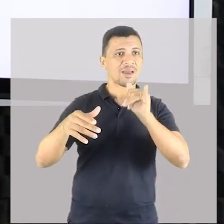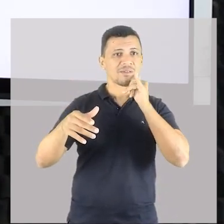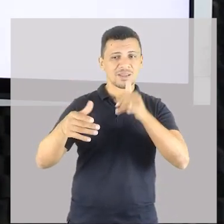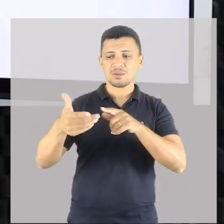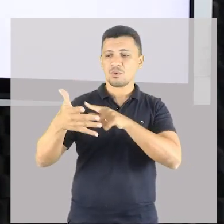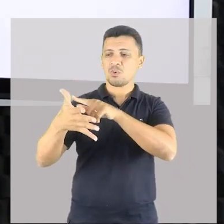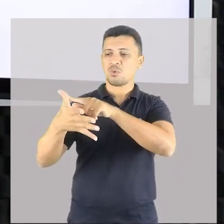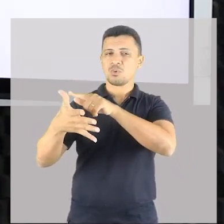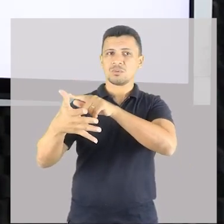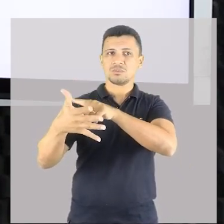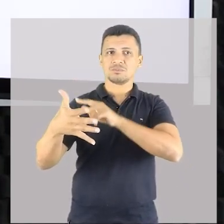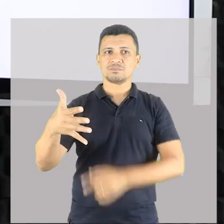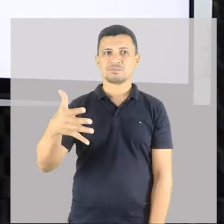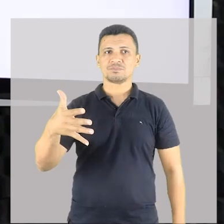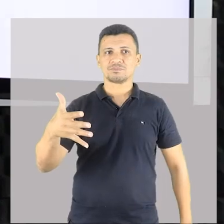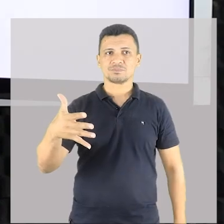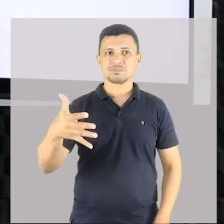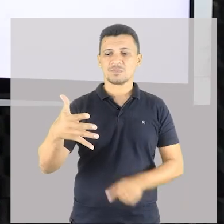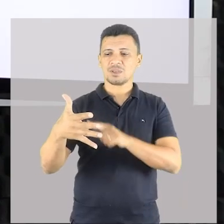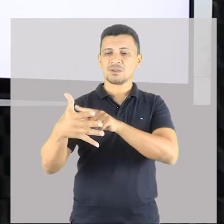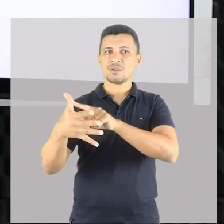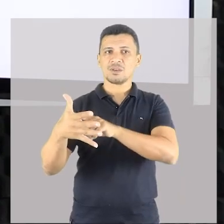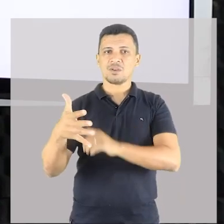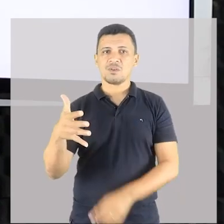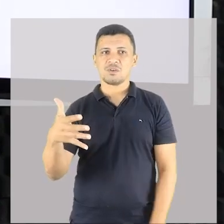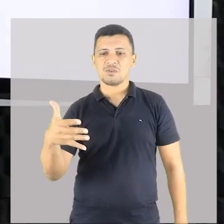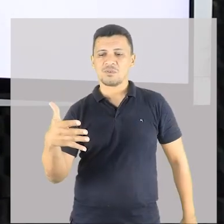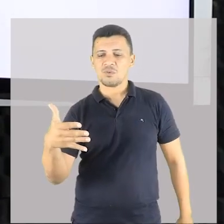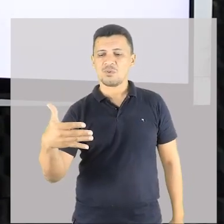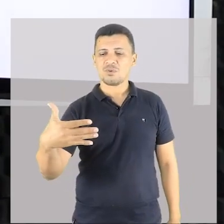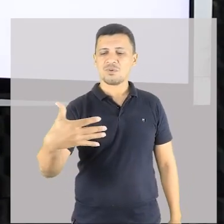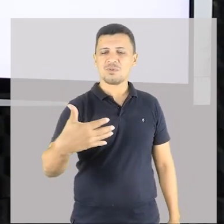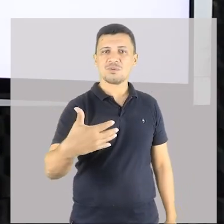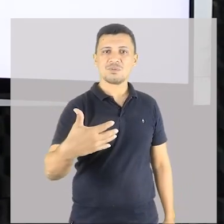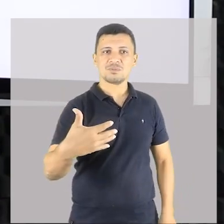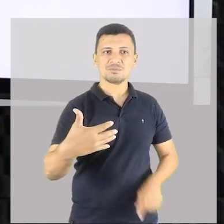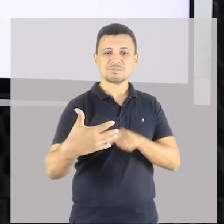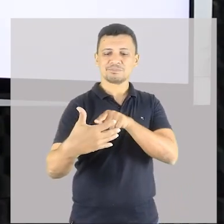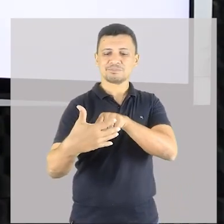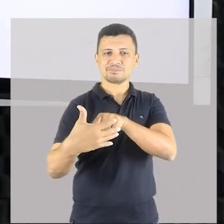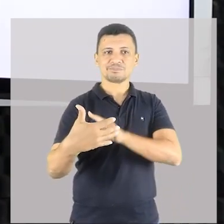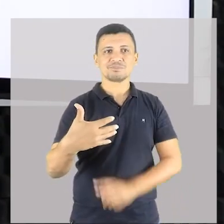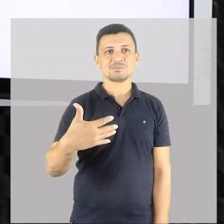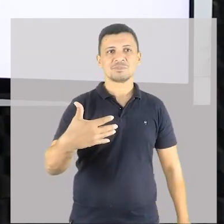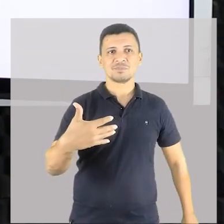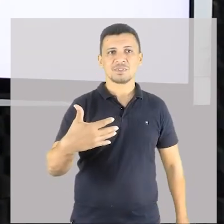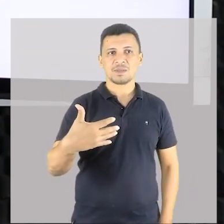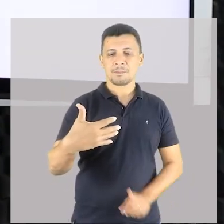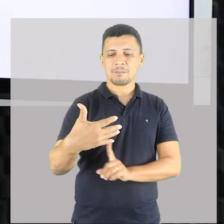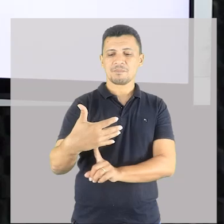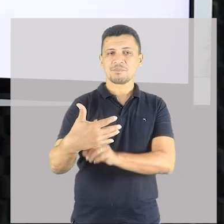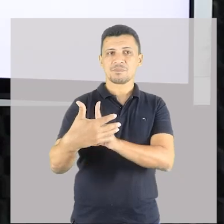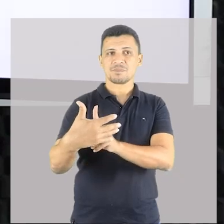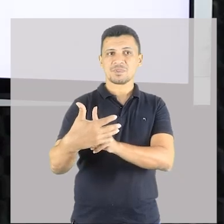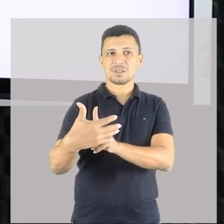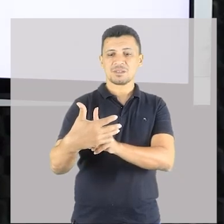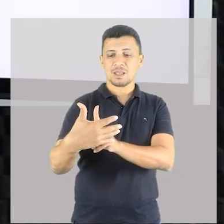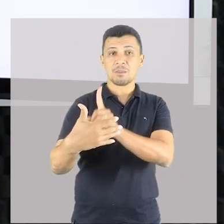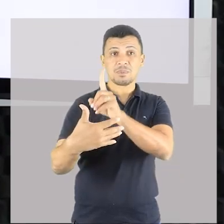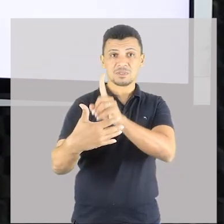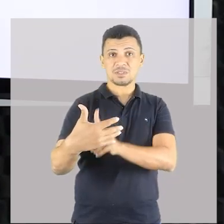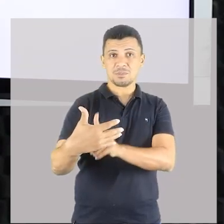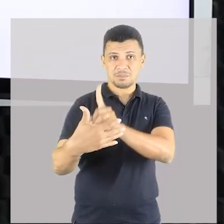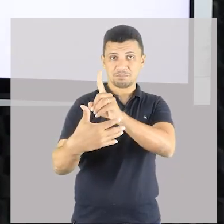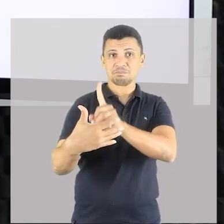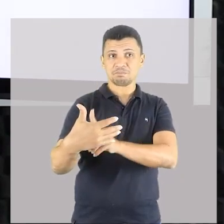o polegar aqui no sentido da corrente, aí, meus amigos, fecha a mão, ó. Então, a corrente vai... Ó, a corrente não, ó. Se a corrente estiver para cima,